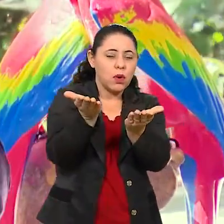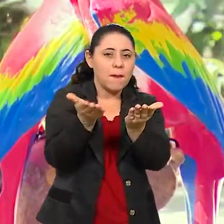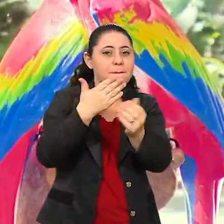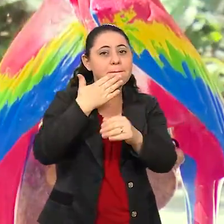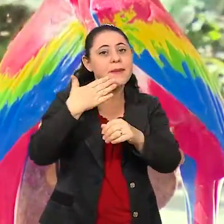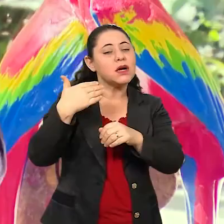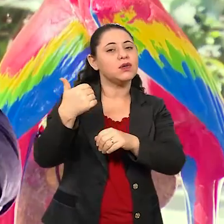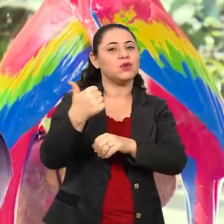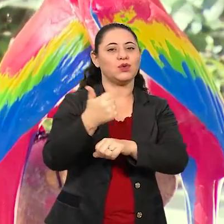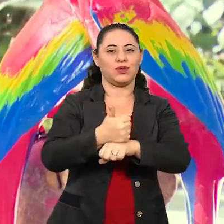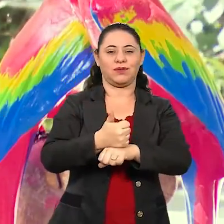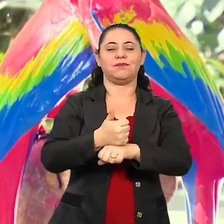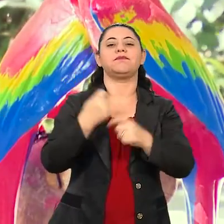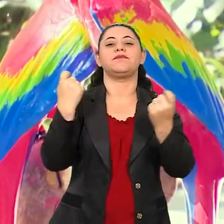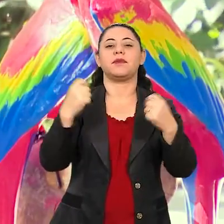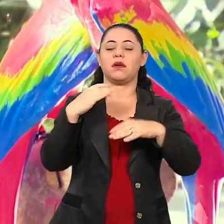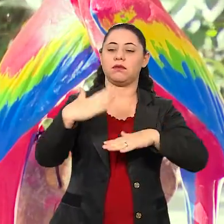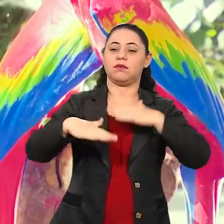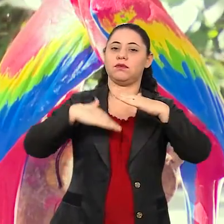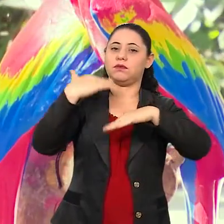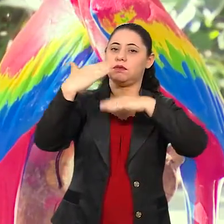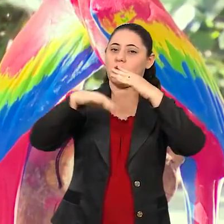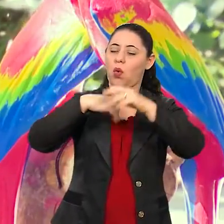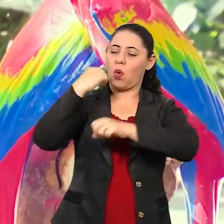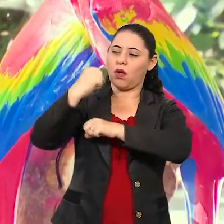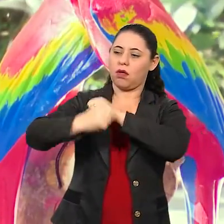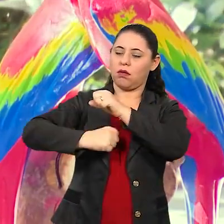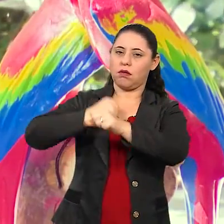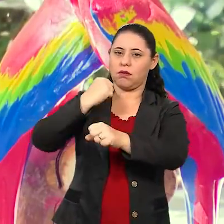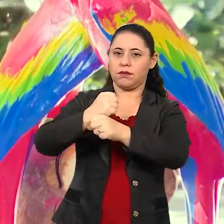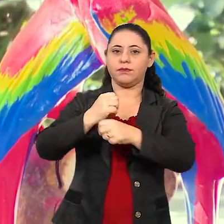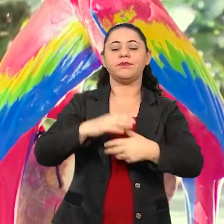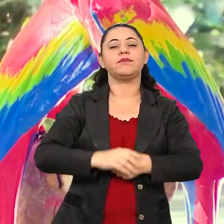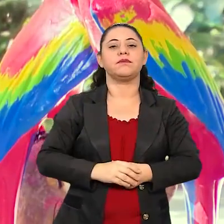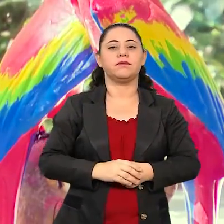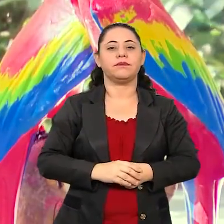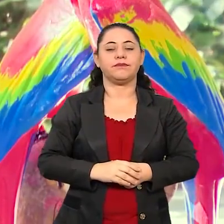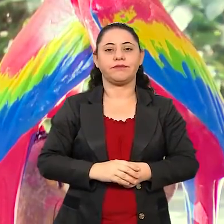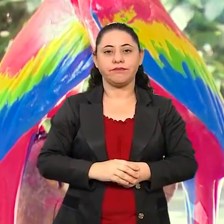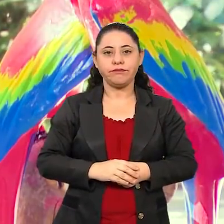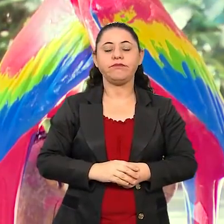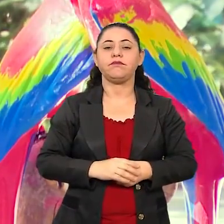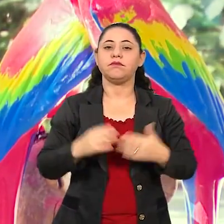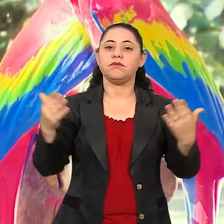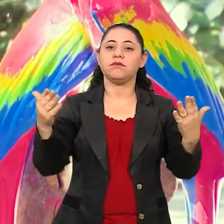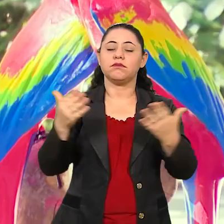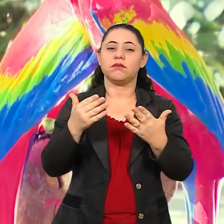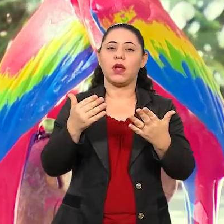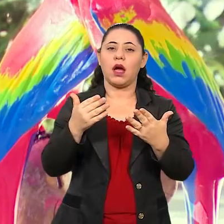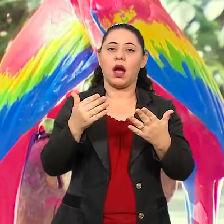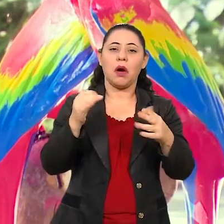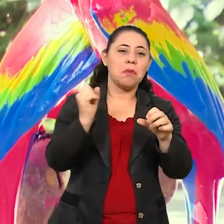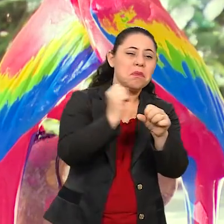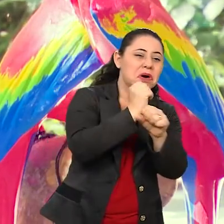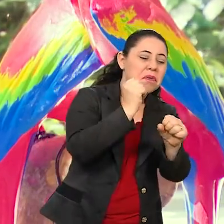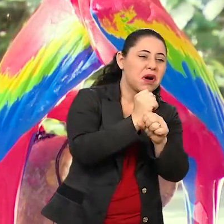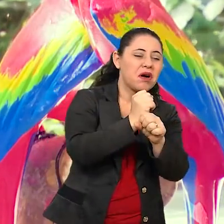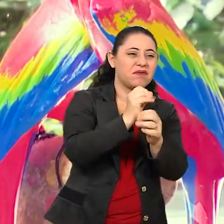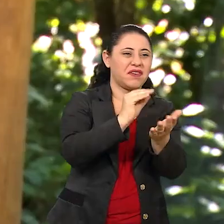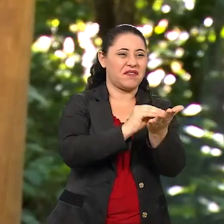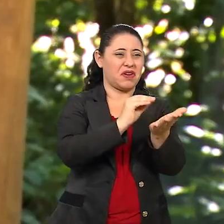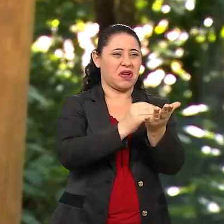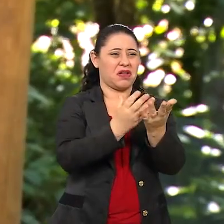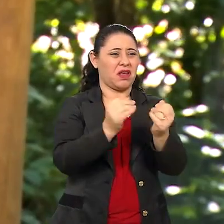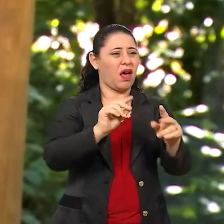o equilíbrio buscar as melhorias que nós avançamos muito nos anos então na situação principalmente doriani de